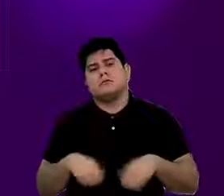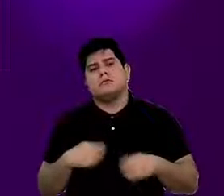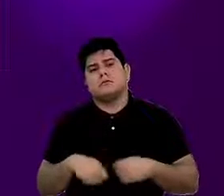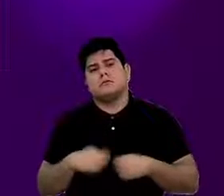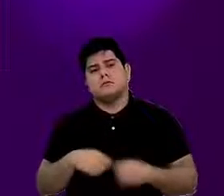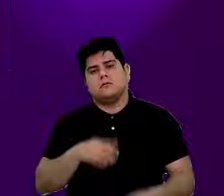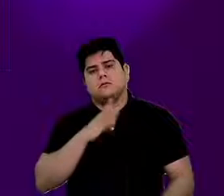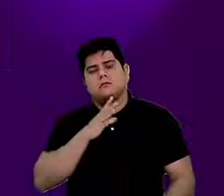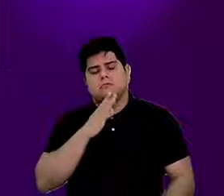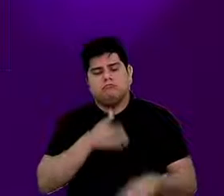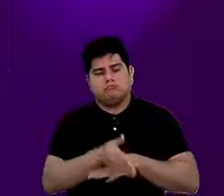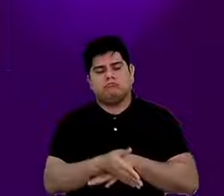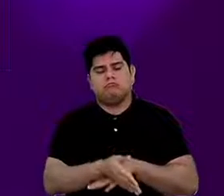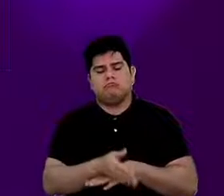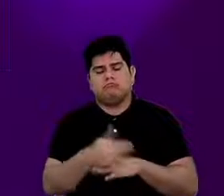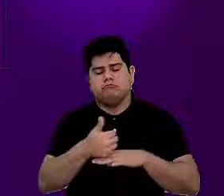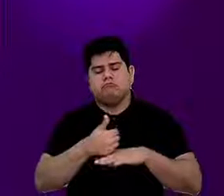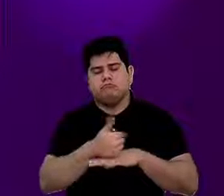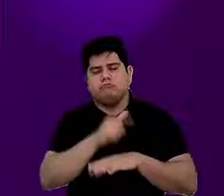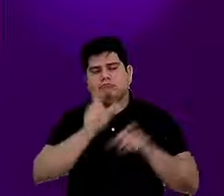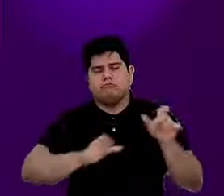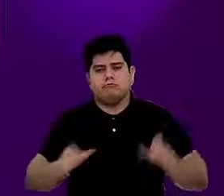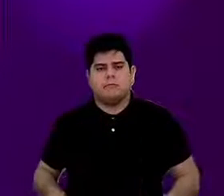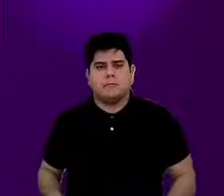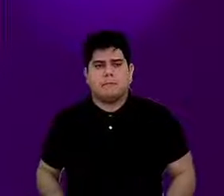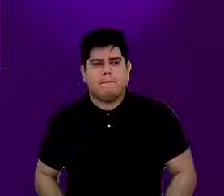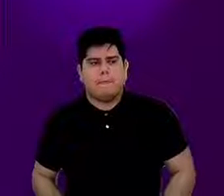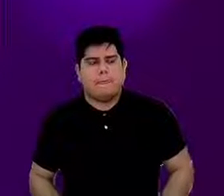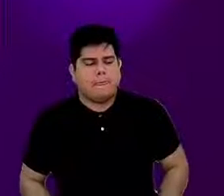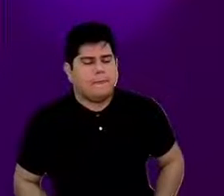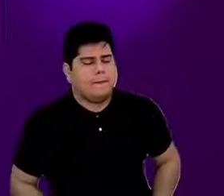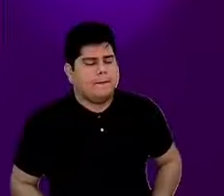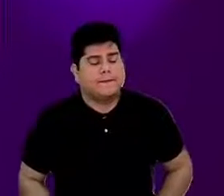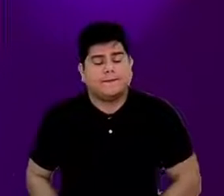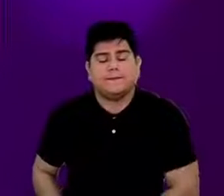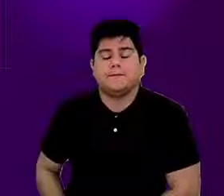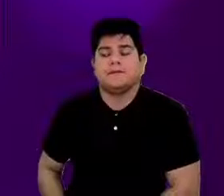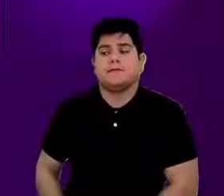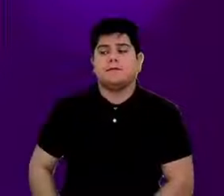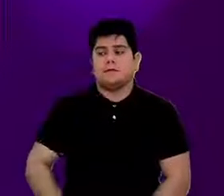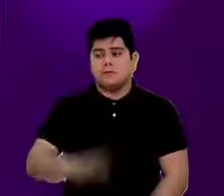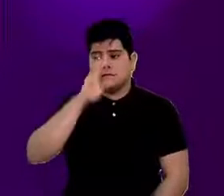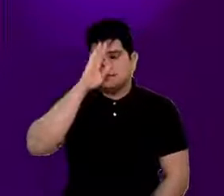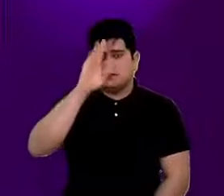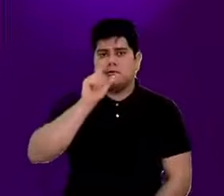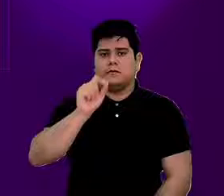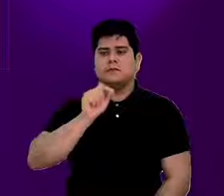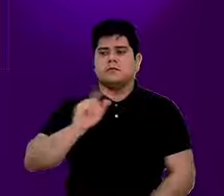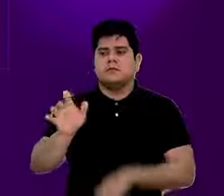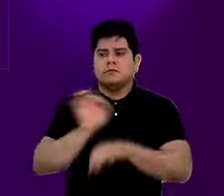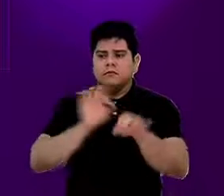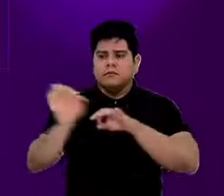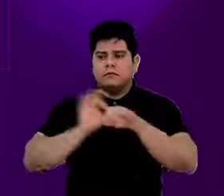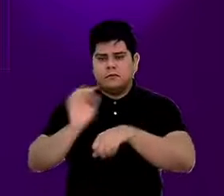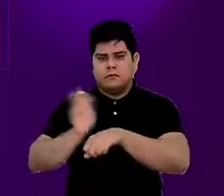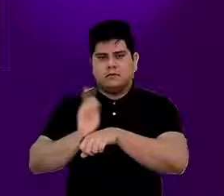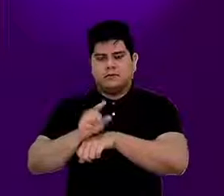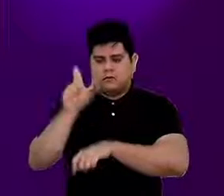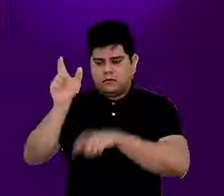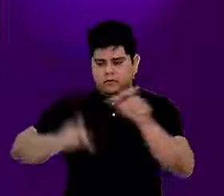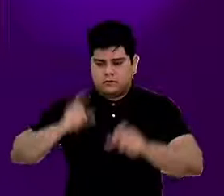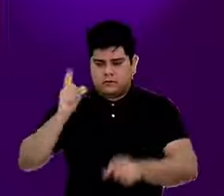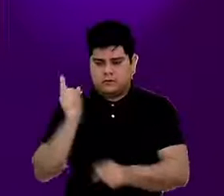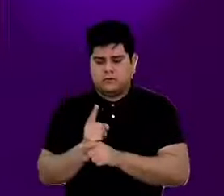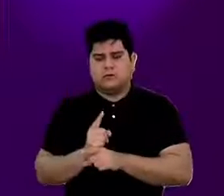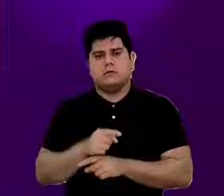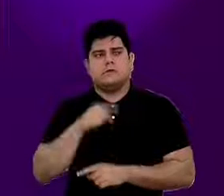esse acesso a esses profissionais. E, principalmente, aqui entra a questão do gerenciamento, é identificar